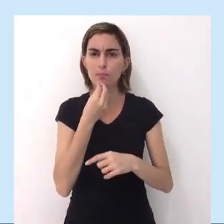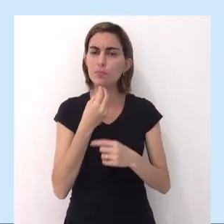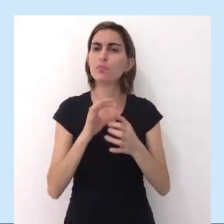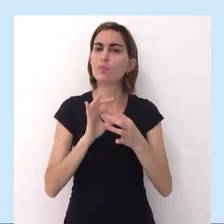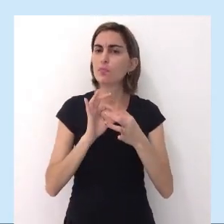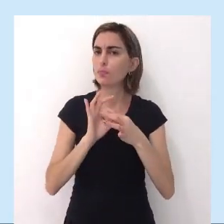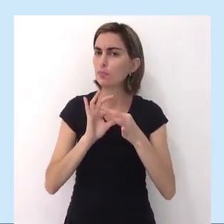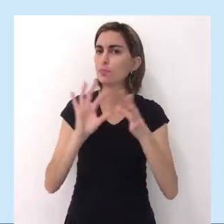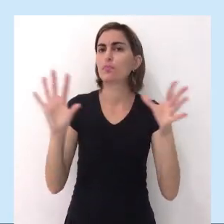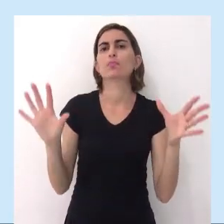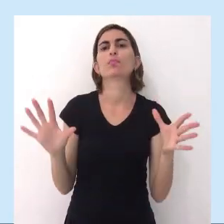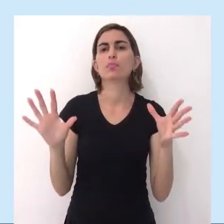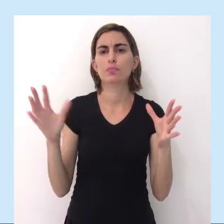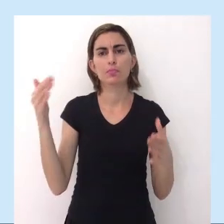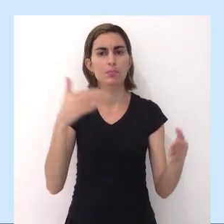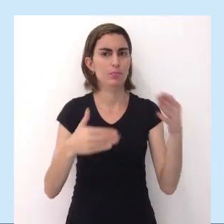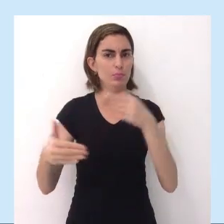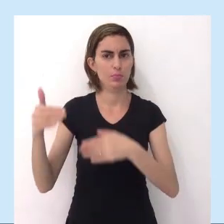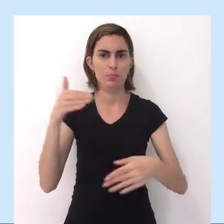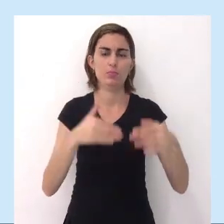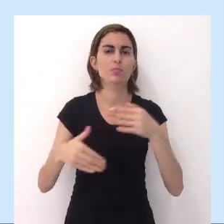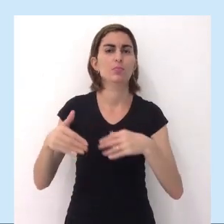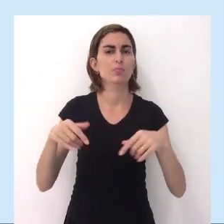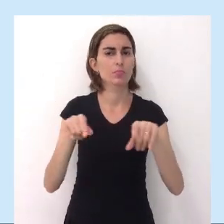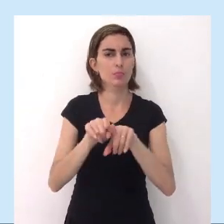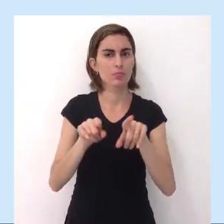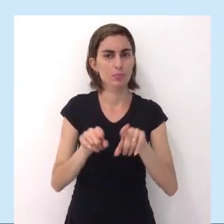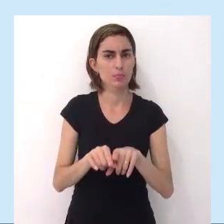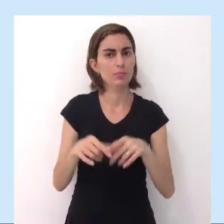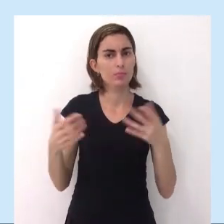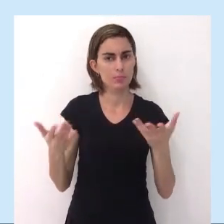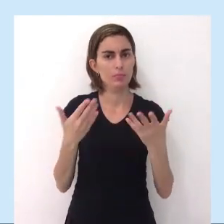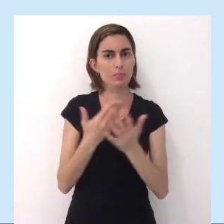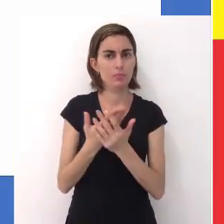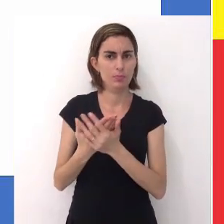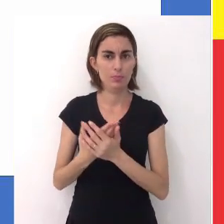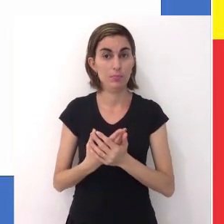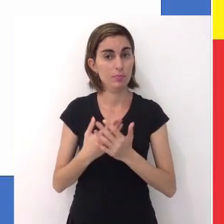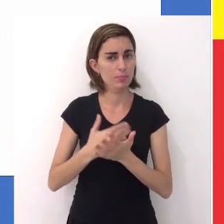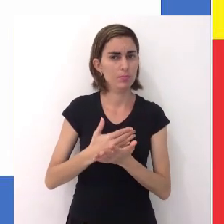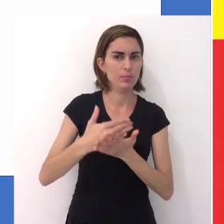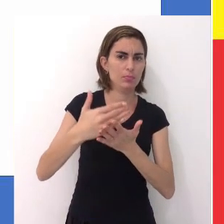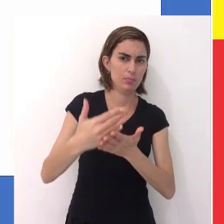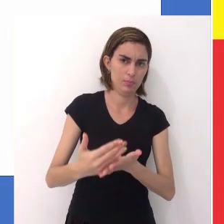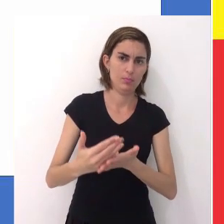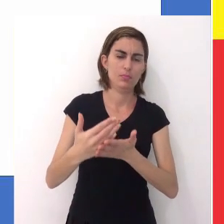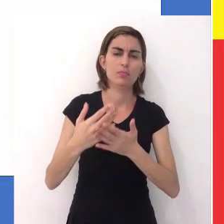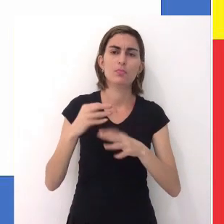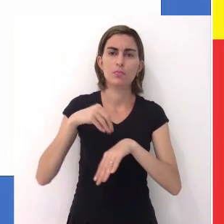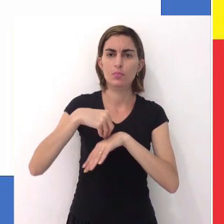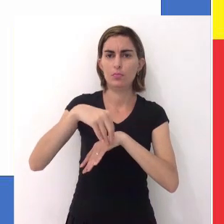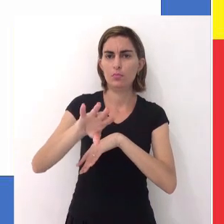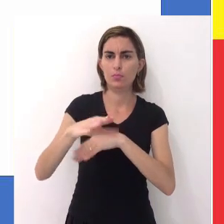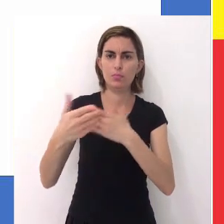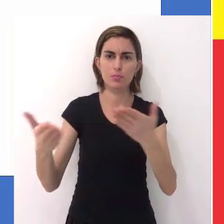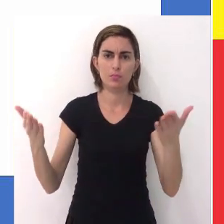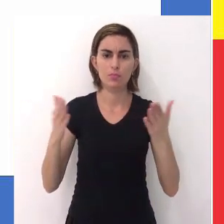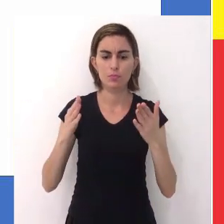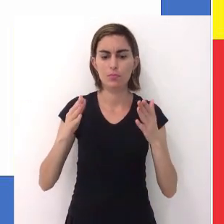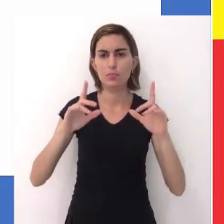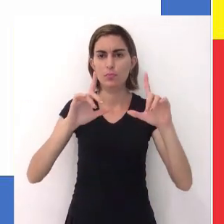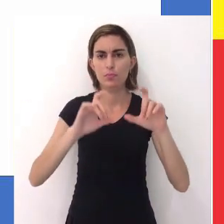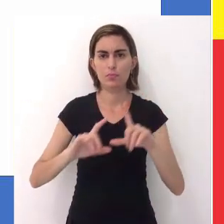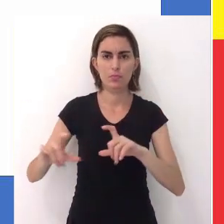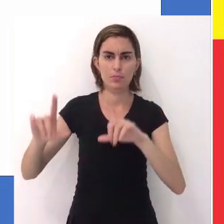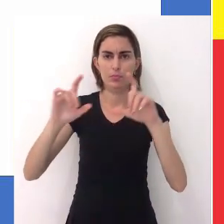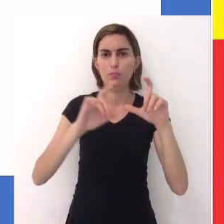fica à vontade para absorver o máximo que puder, ok? Vamos à aula. Gente, para iniciar, eu coloco para vocês aí essa